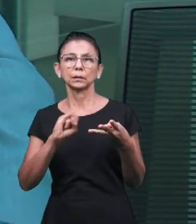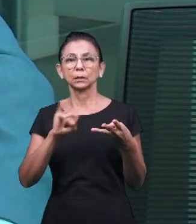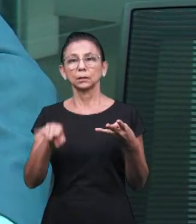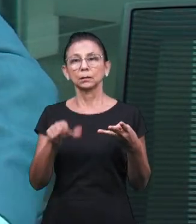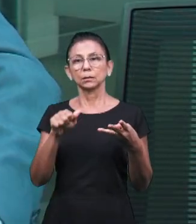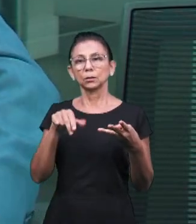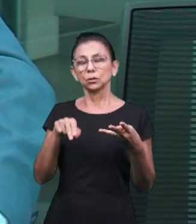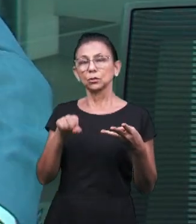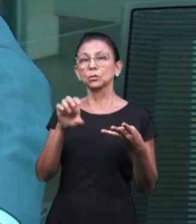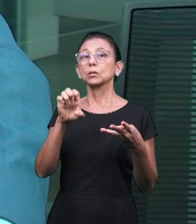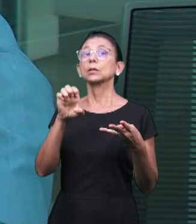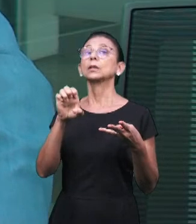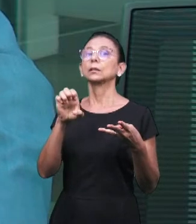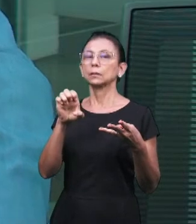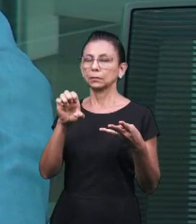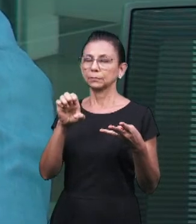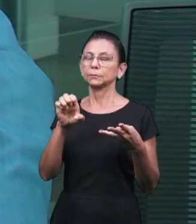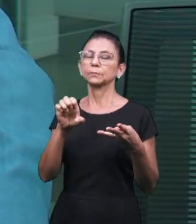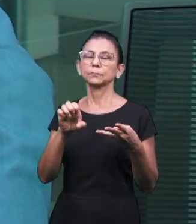Grifo. Jane,